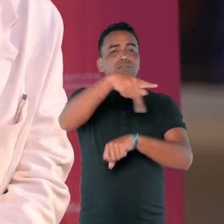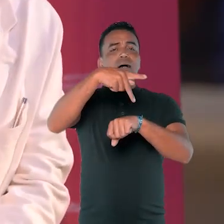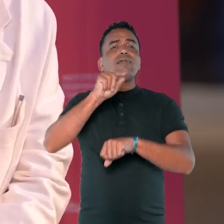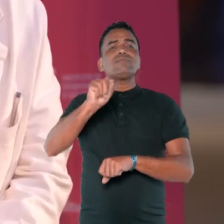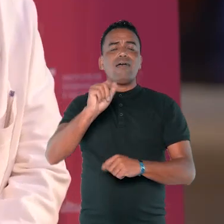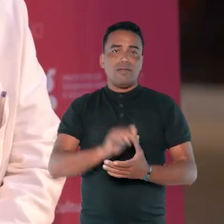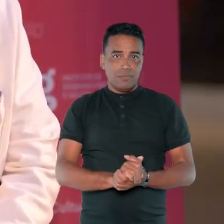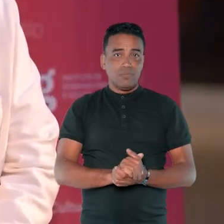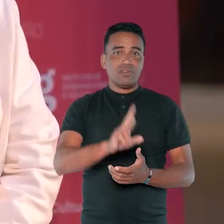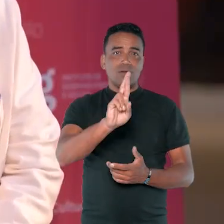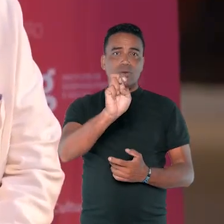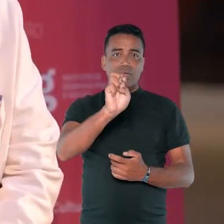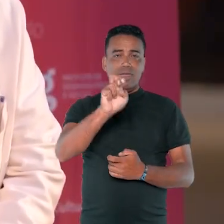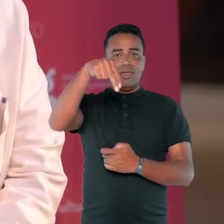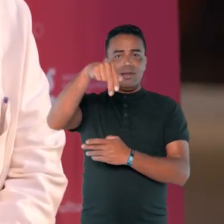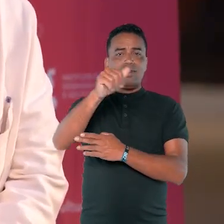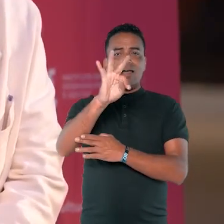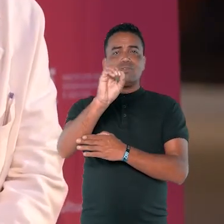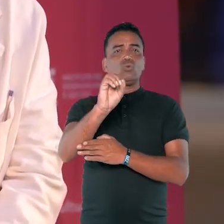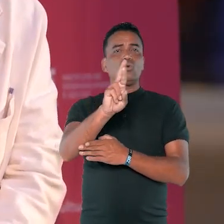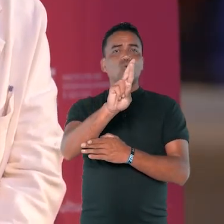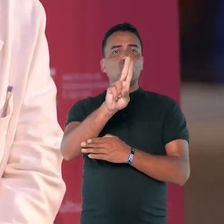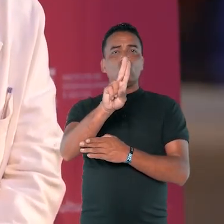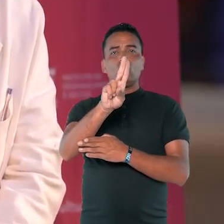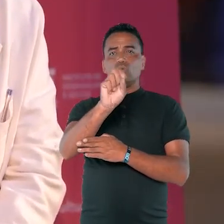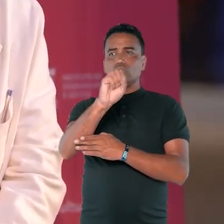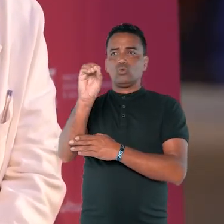Esse poema de Afonso Romano,